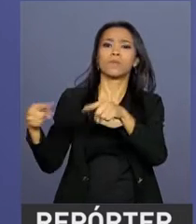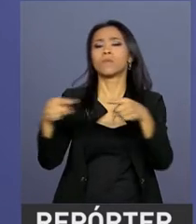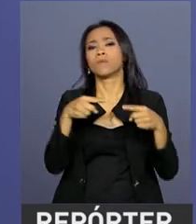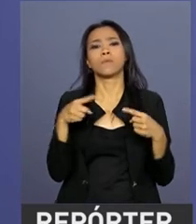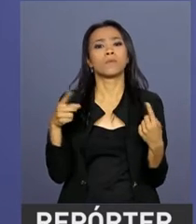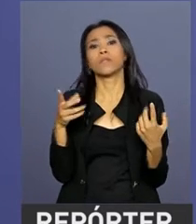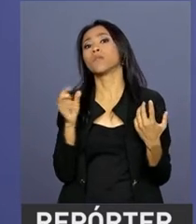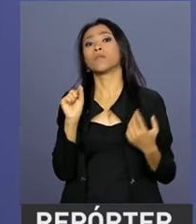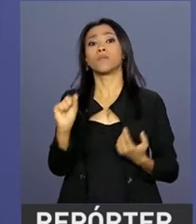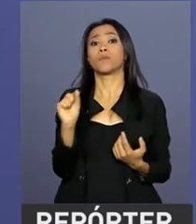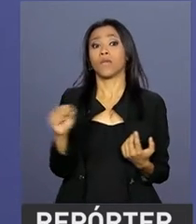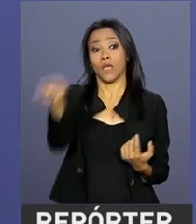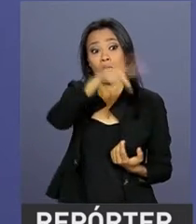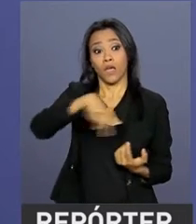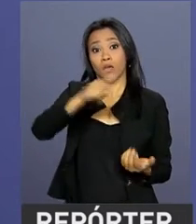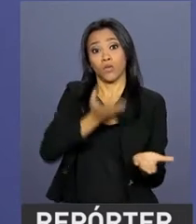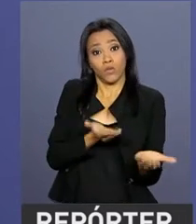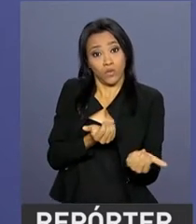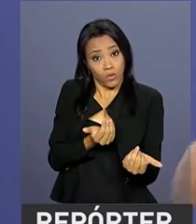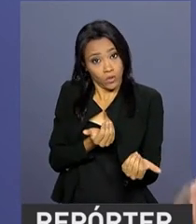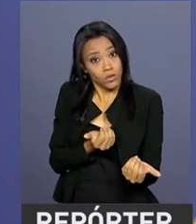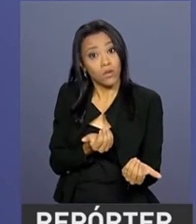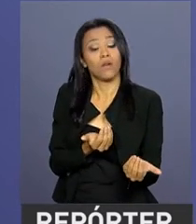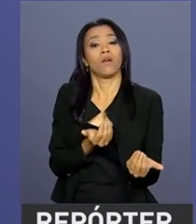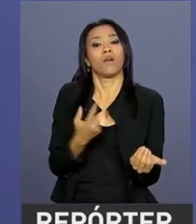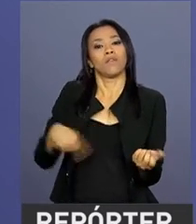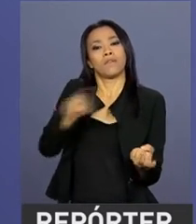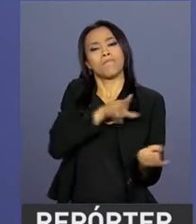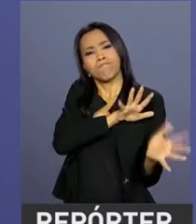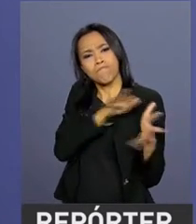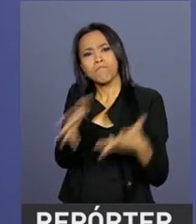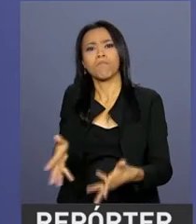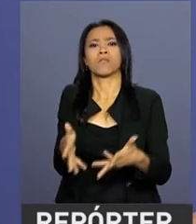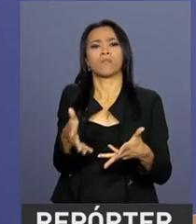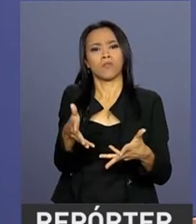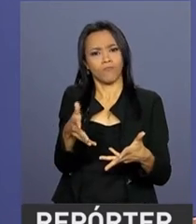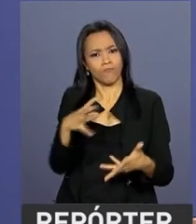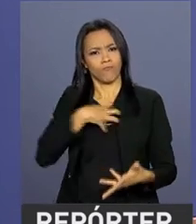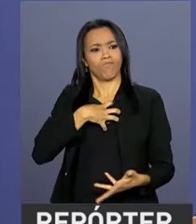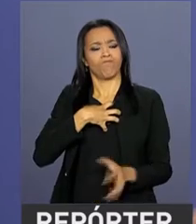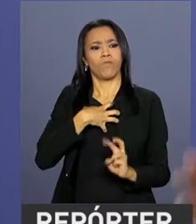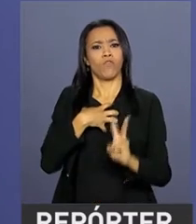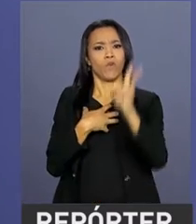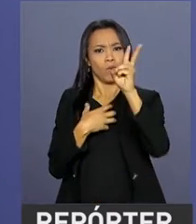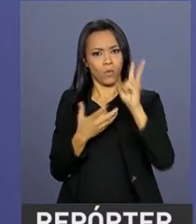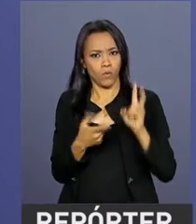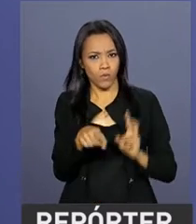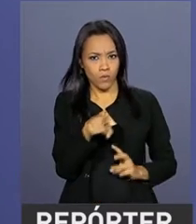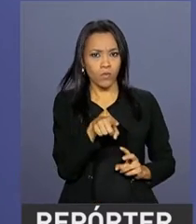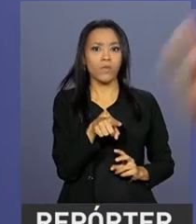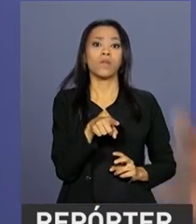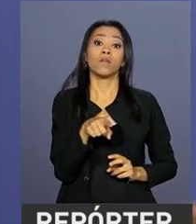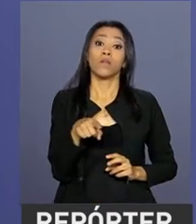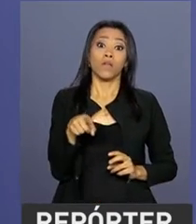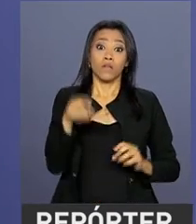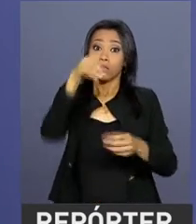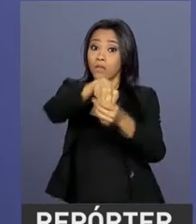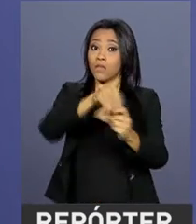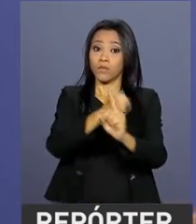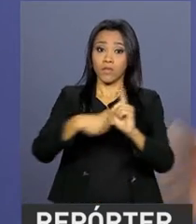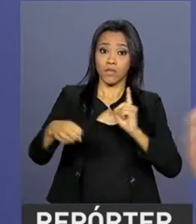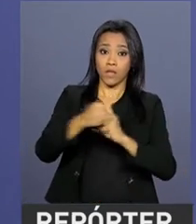que o protagonismo do jovem, a participação do jovem seja valorizada, numa sociedade